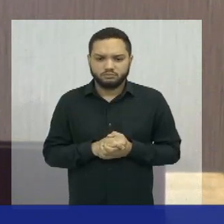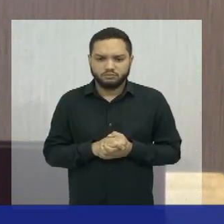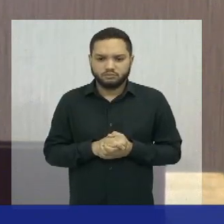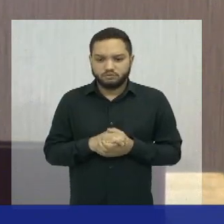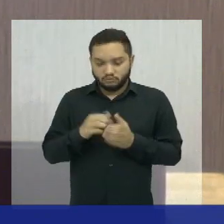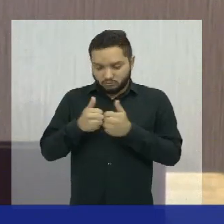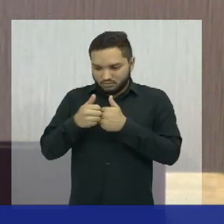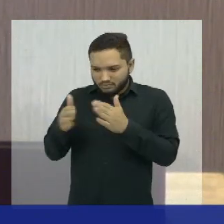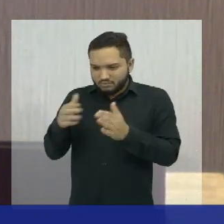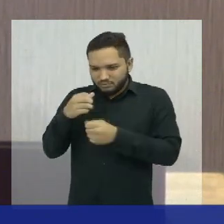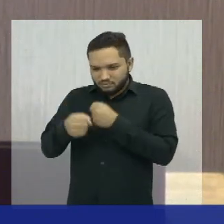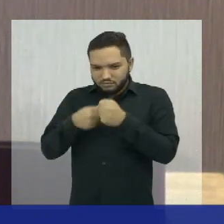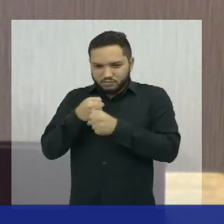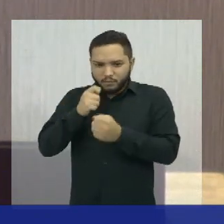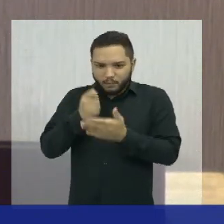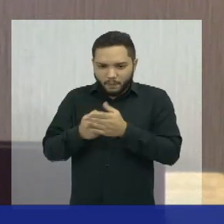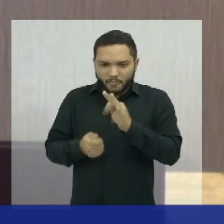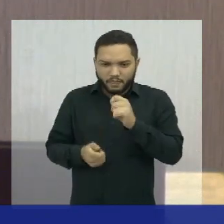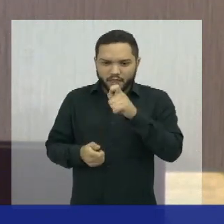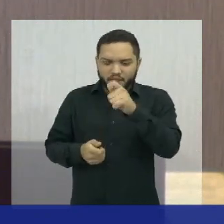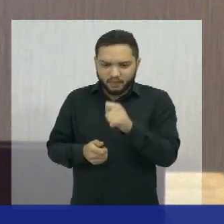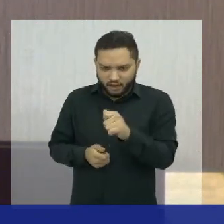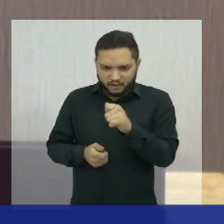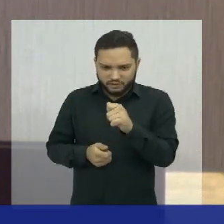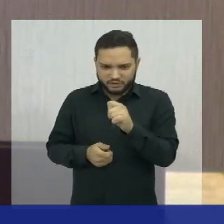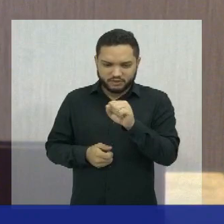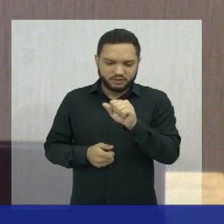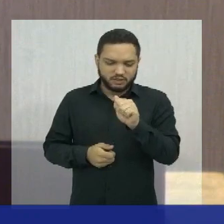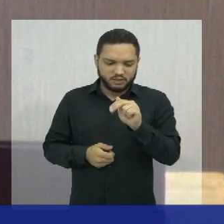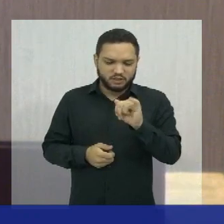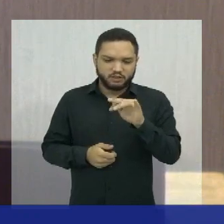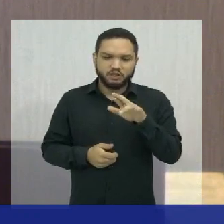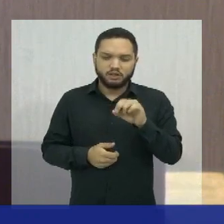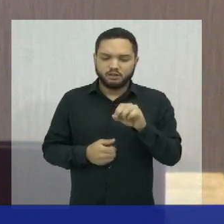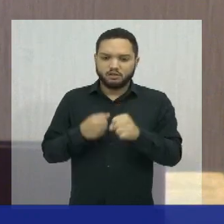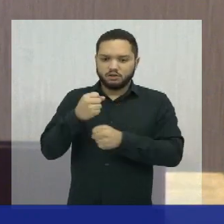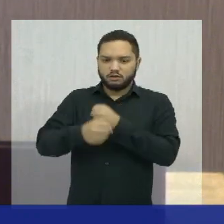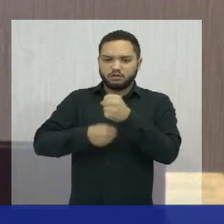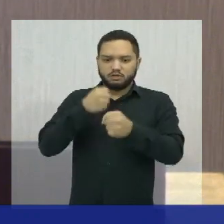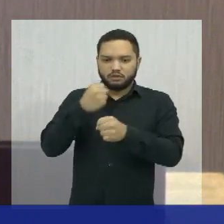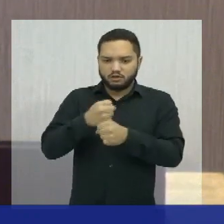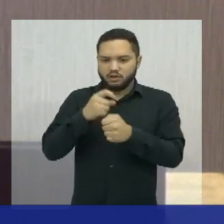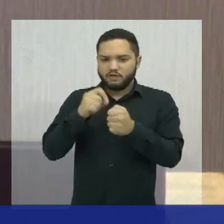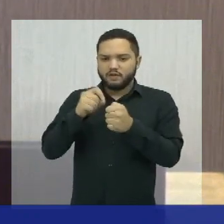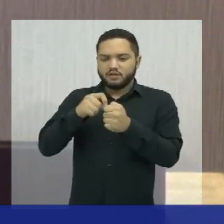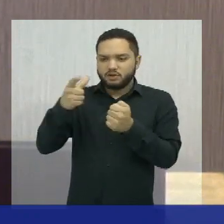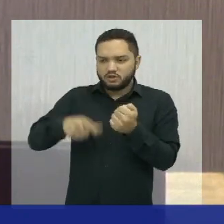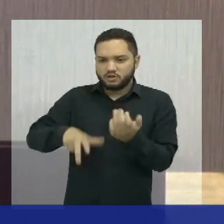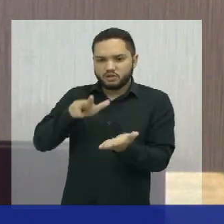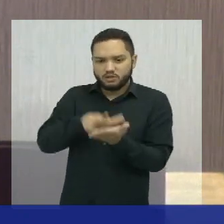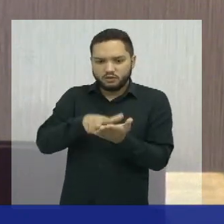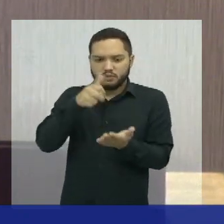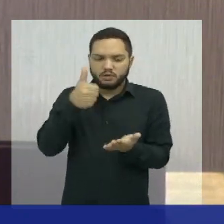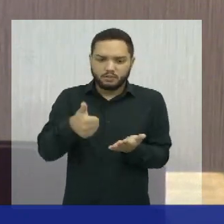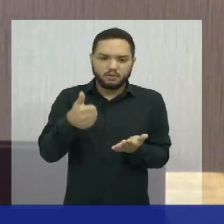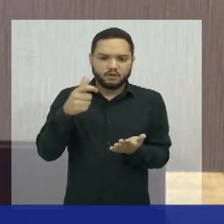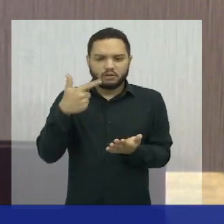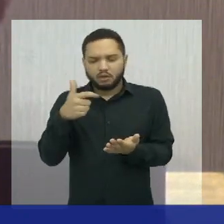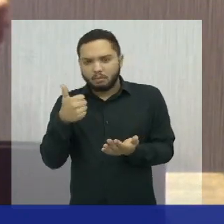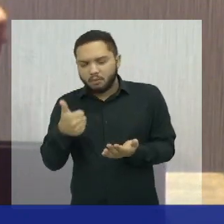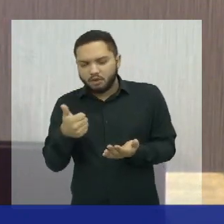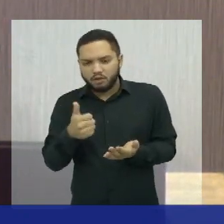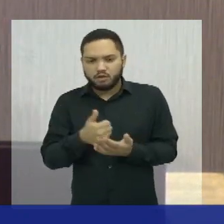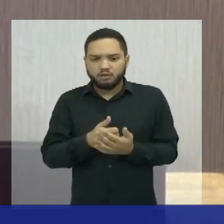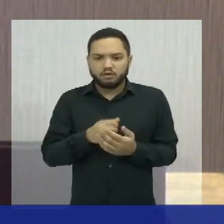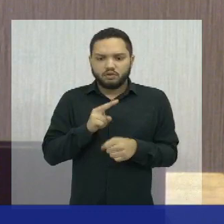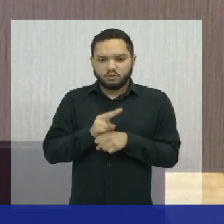naquele ano, eu vou pagar essa taxa de alvará sanitário? No próximo ano, é só revalidar, dizer se está bem, se não está, fiscal vai lá, ver